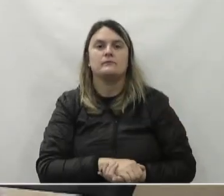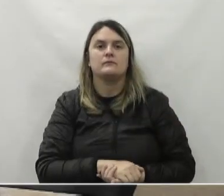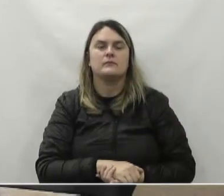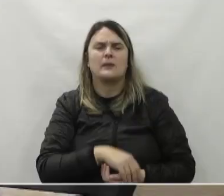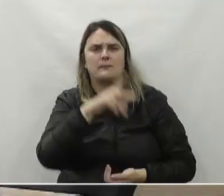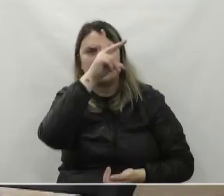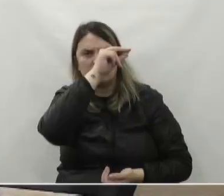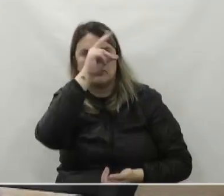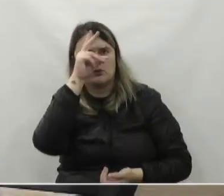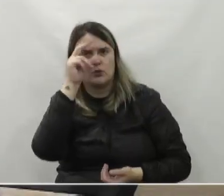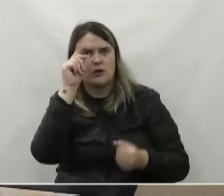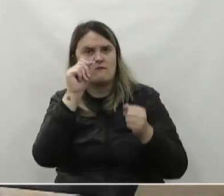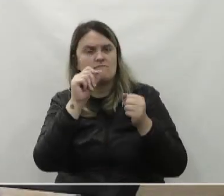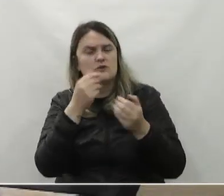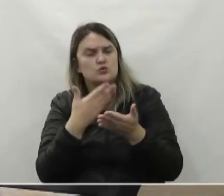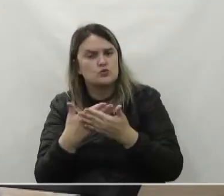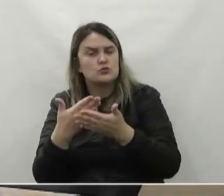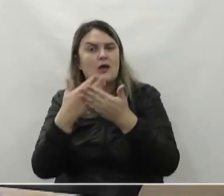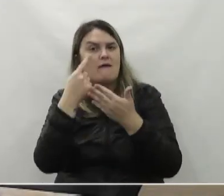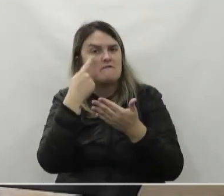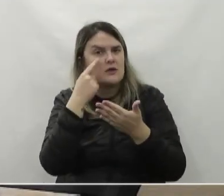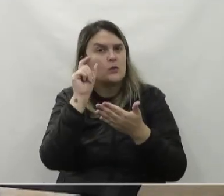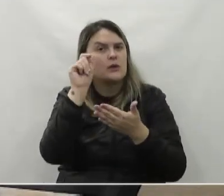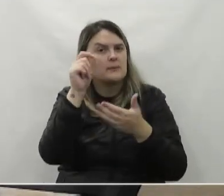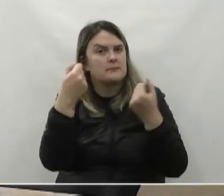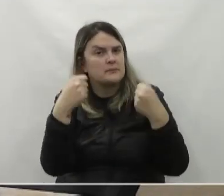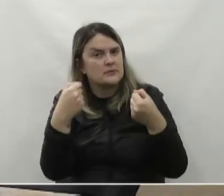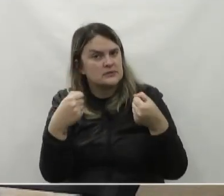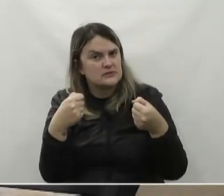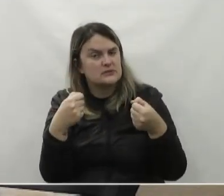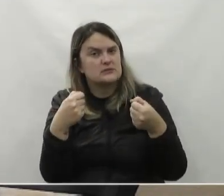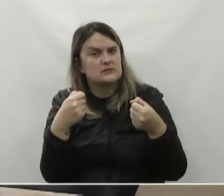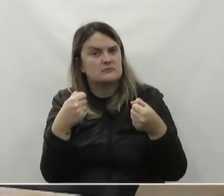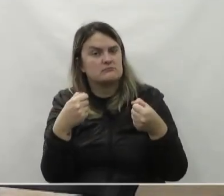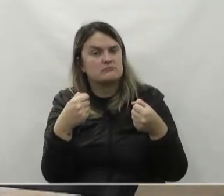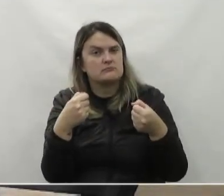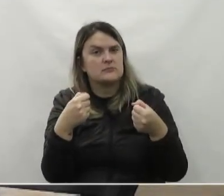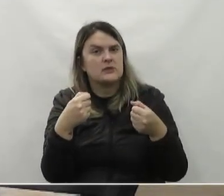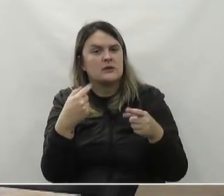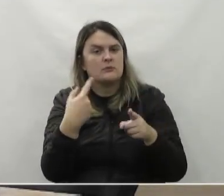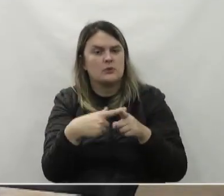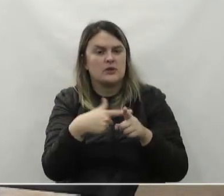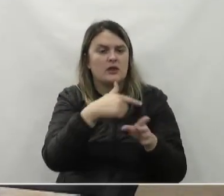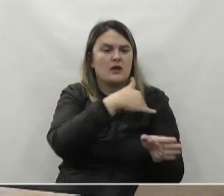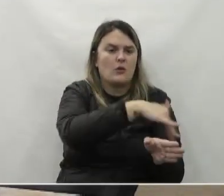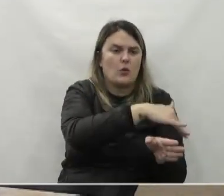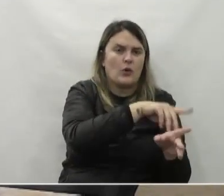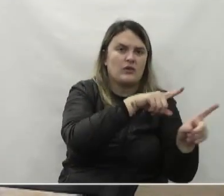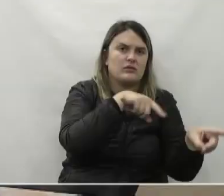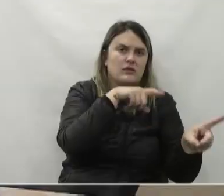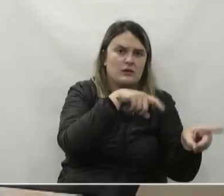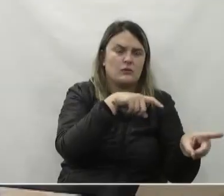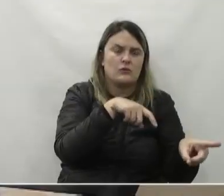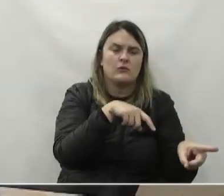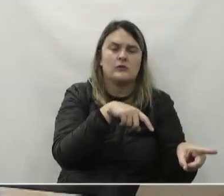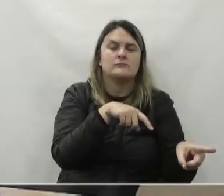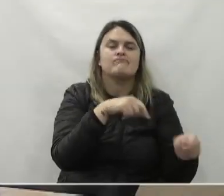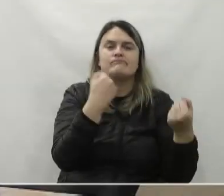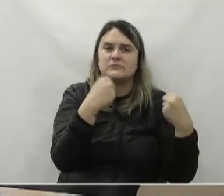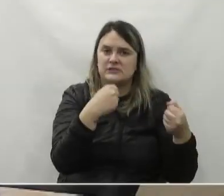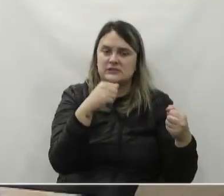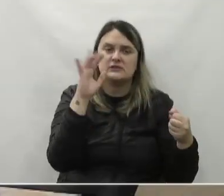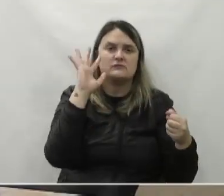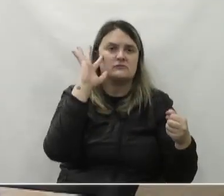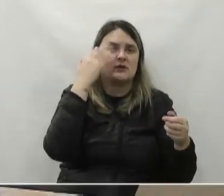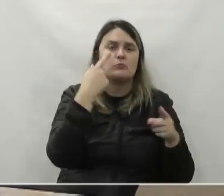Poder Executivo faça os estudos necessários, pertinentes, em relação a essas estradas rurais, principalmente